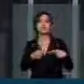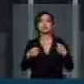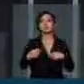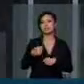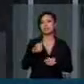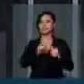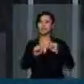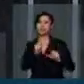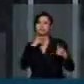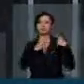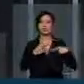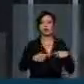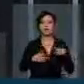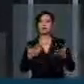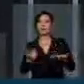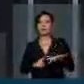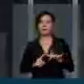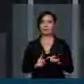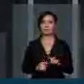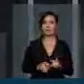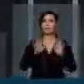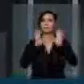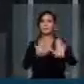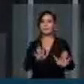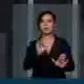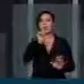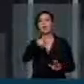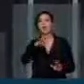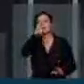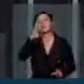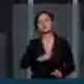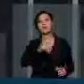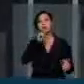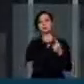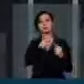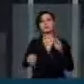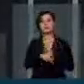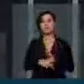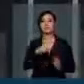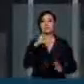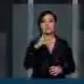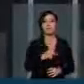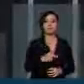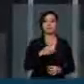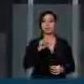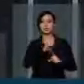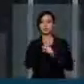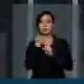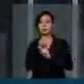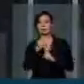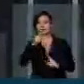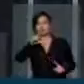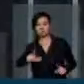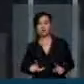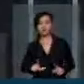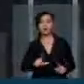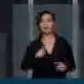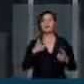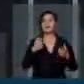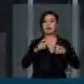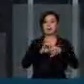política. Primeiro, a prioridade do Partido Socialismo e Liberdade é dar continuidade às lutas e à pressão das